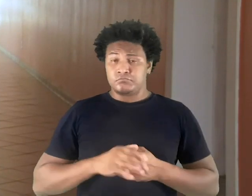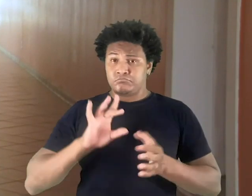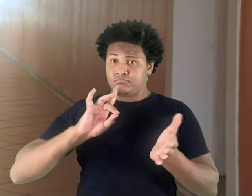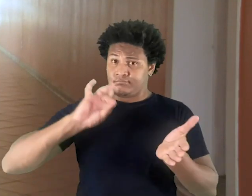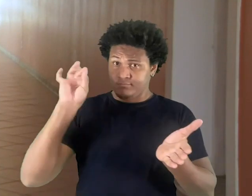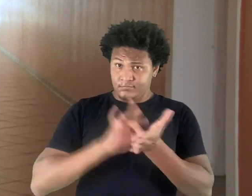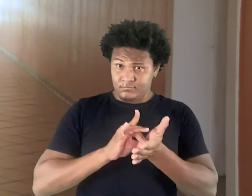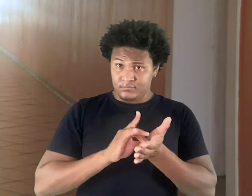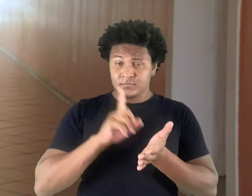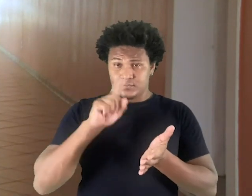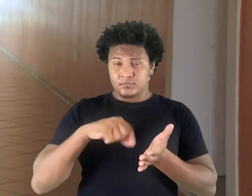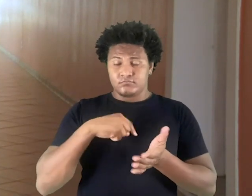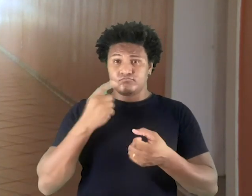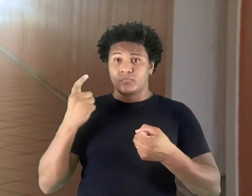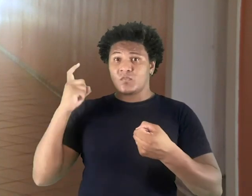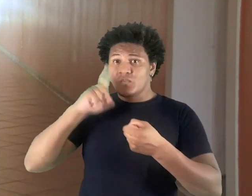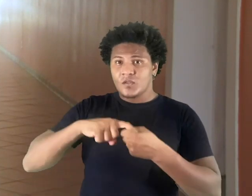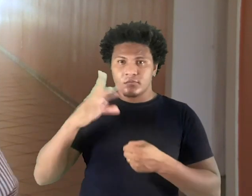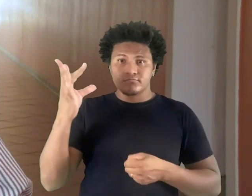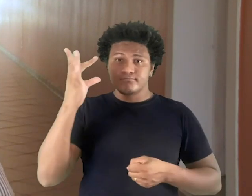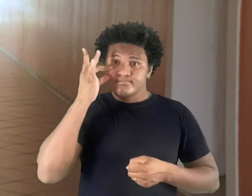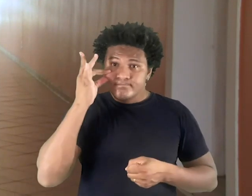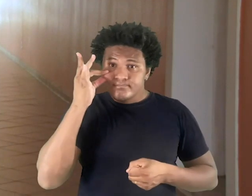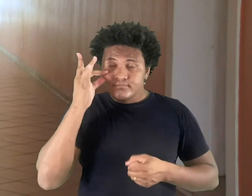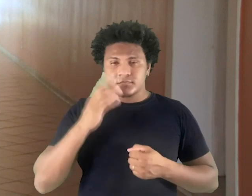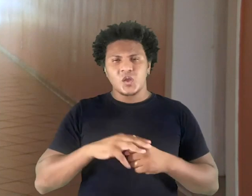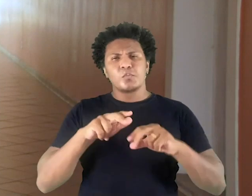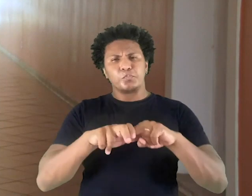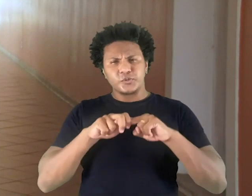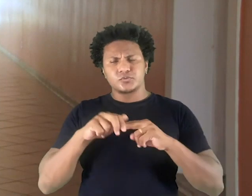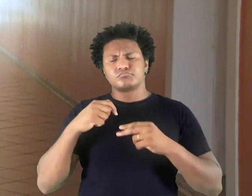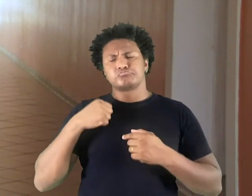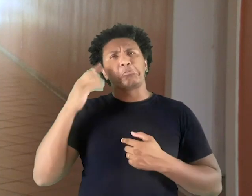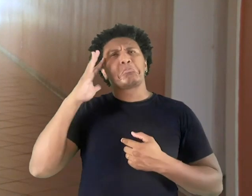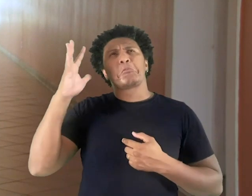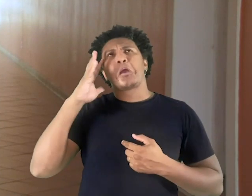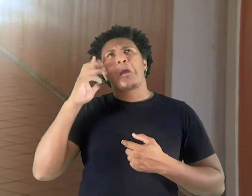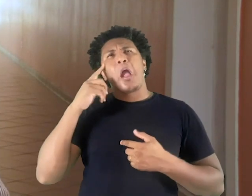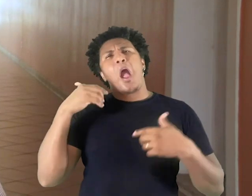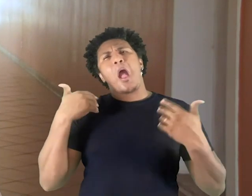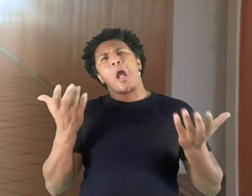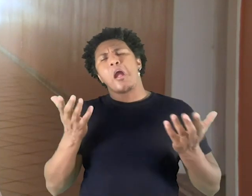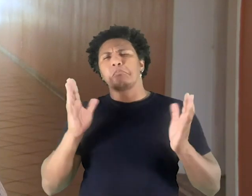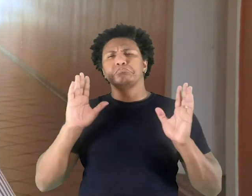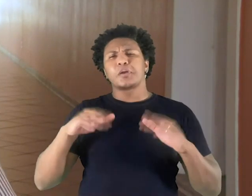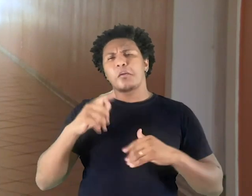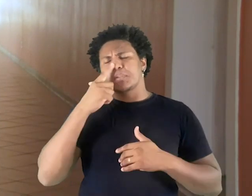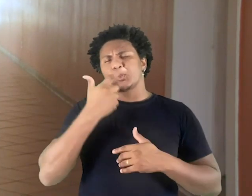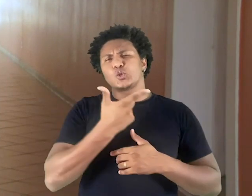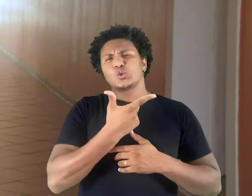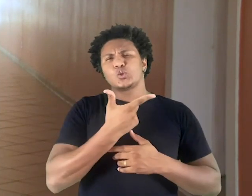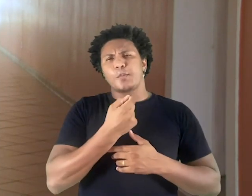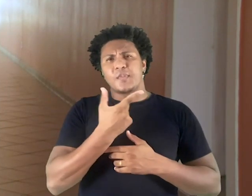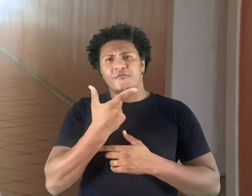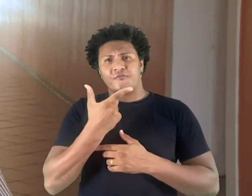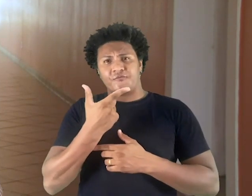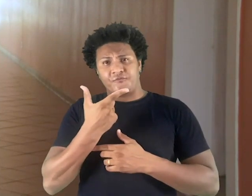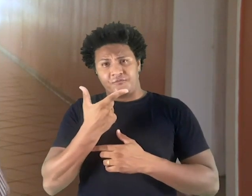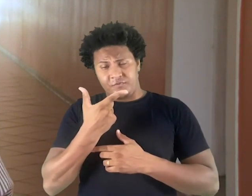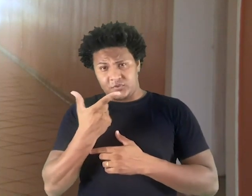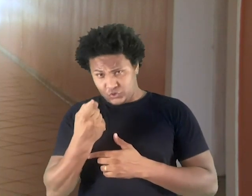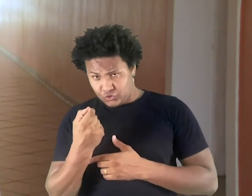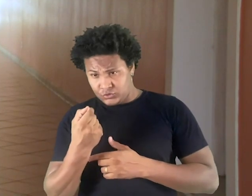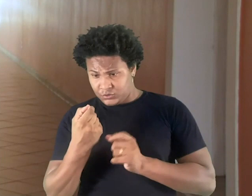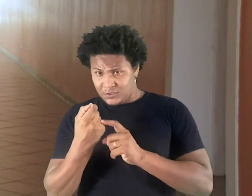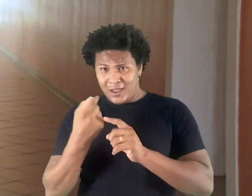assim, né? E, de fato, o retorno é presencial, ou seja, a gente pode pensar, fundamentalmente, que temos que voltar a março de 2020, ou